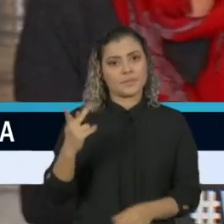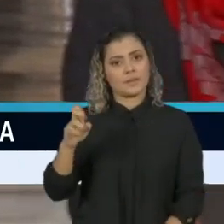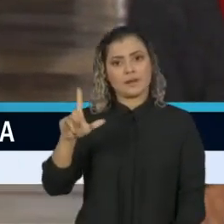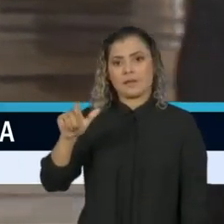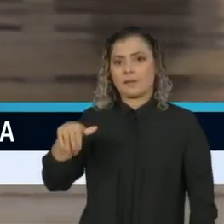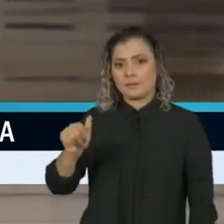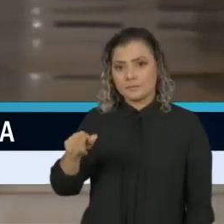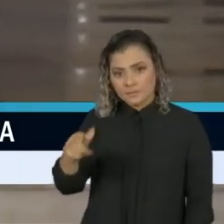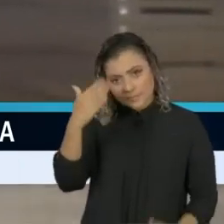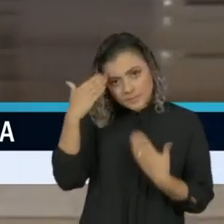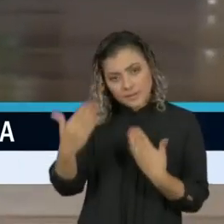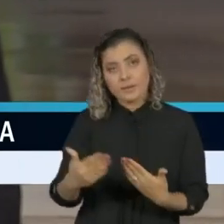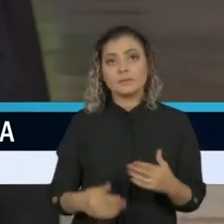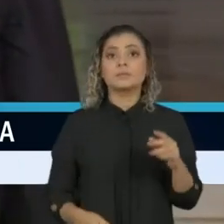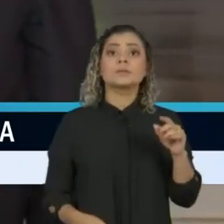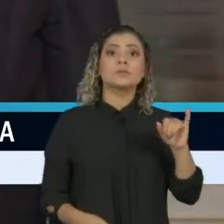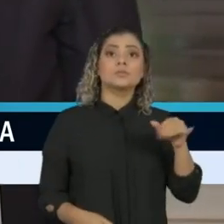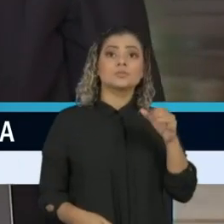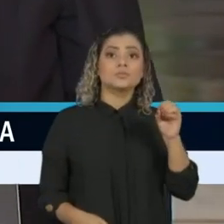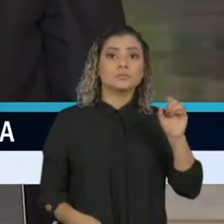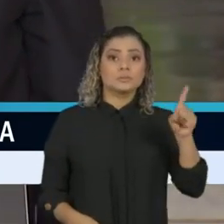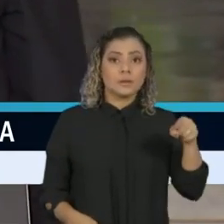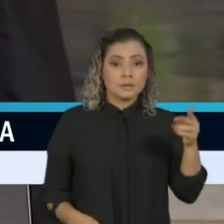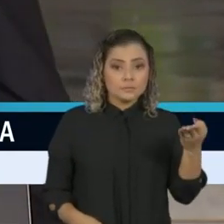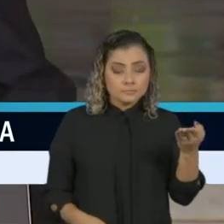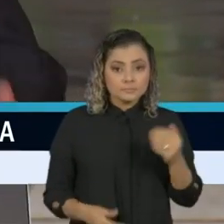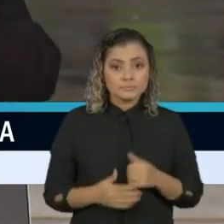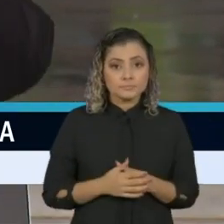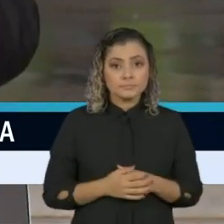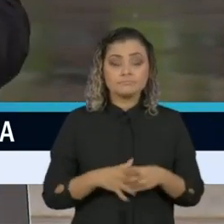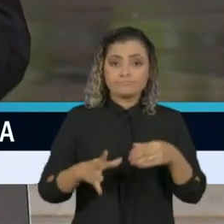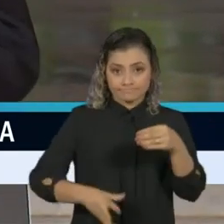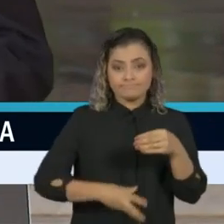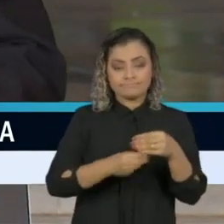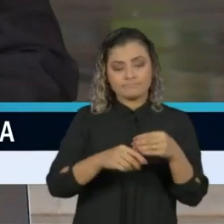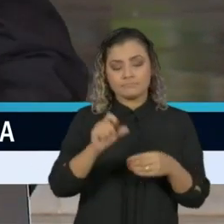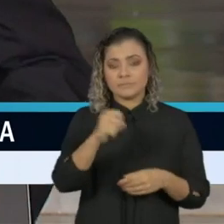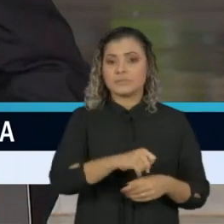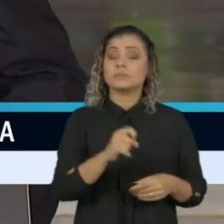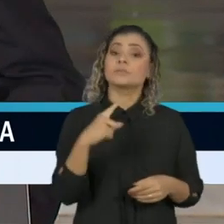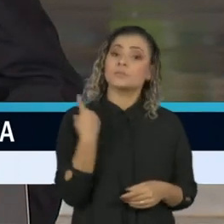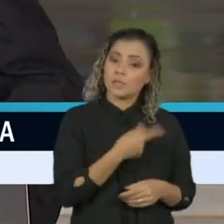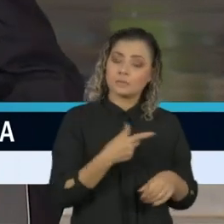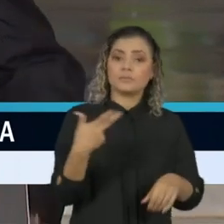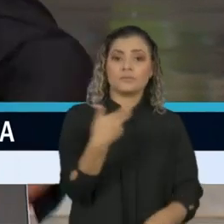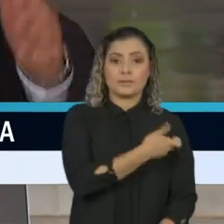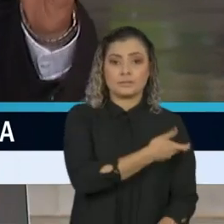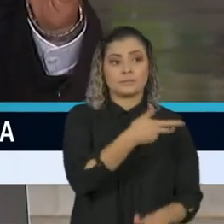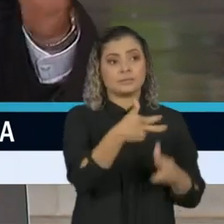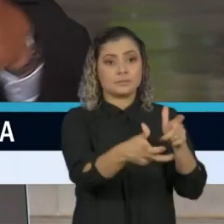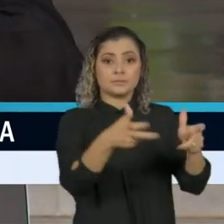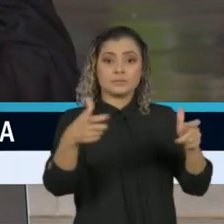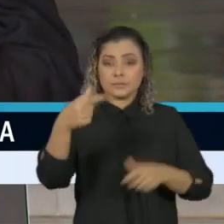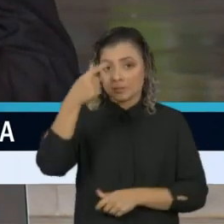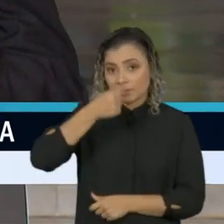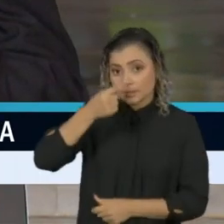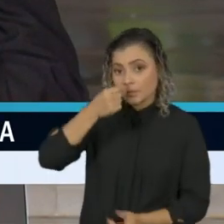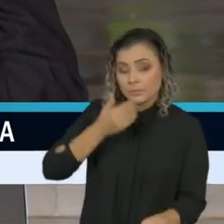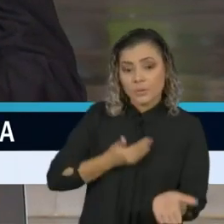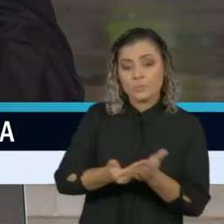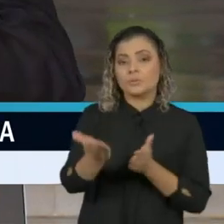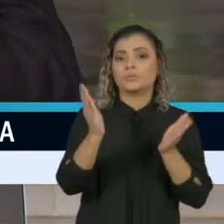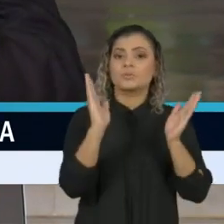Algum comentário, doutor Guerma? Nós estamos fazendo, né, a vacinação, e começou inclusive